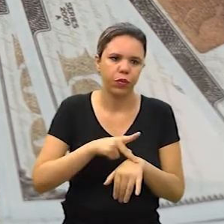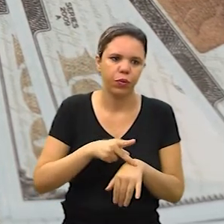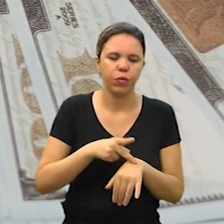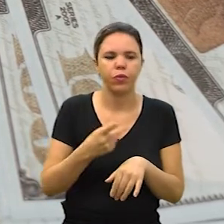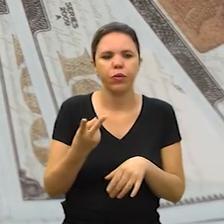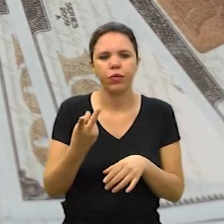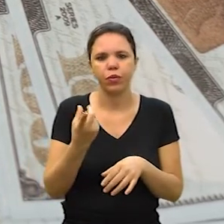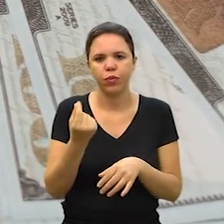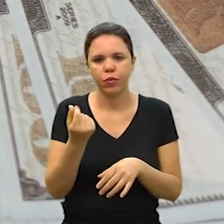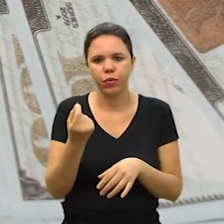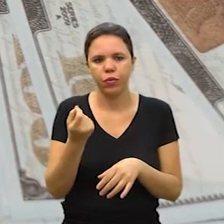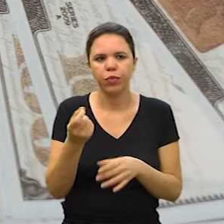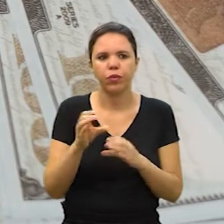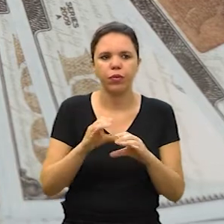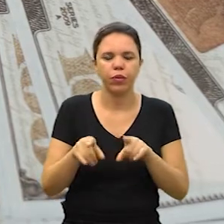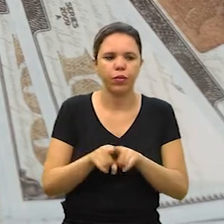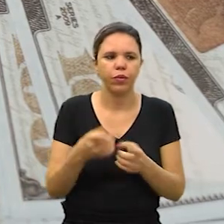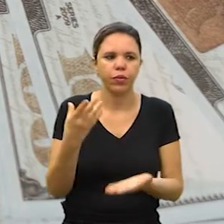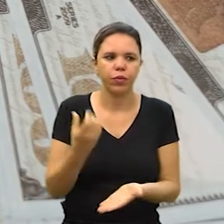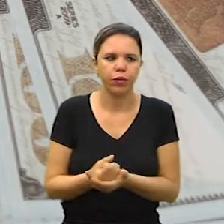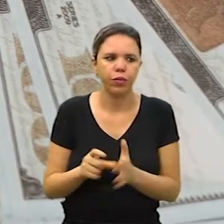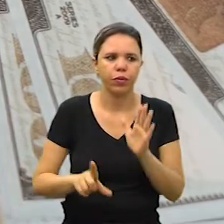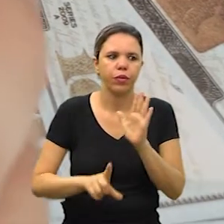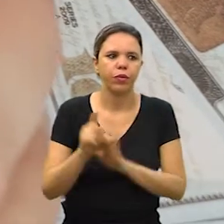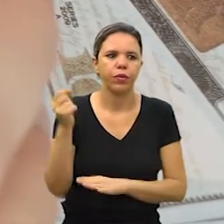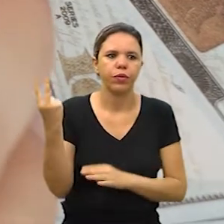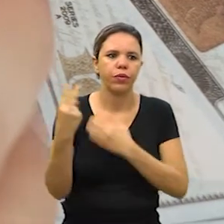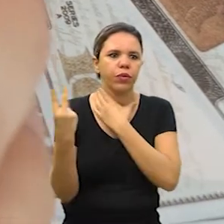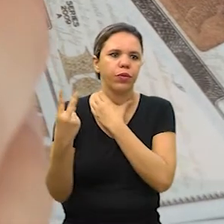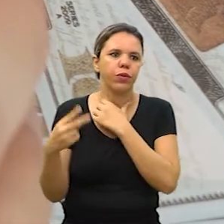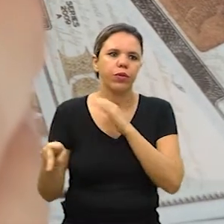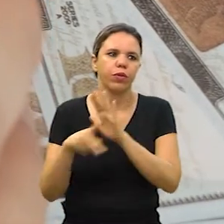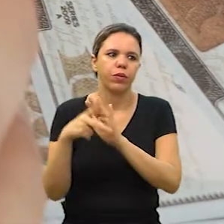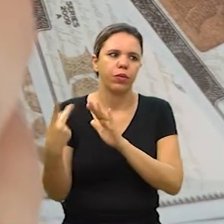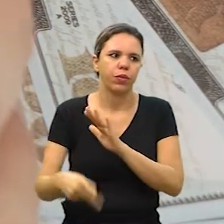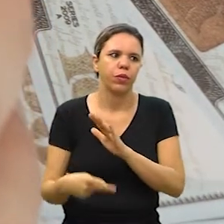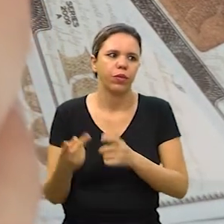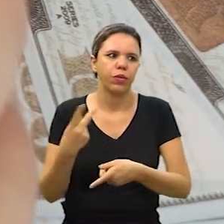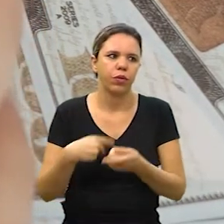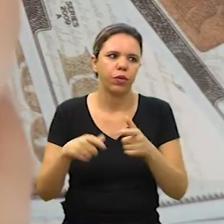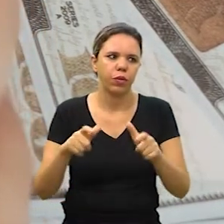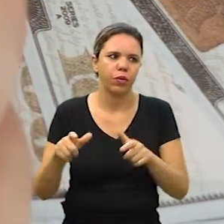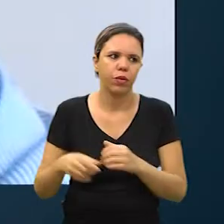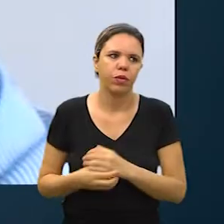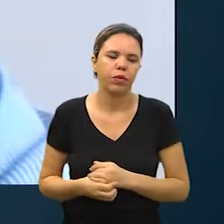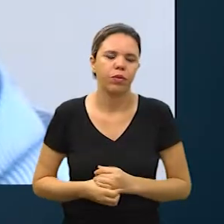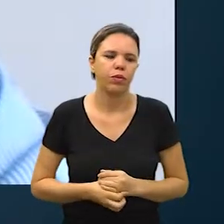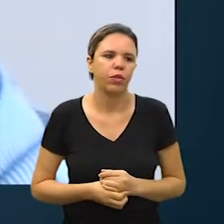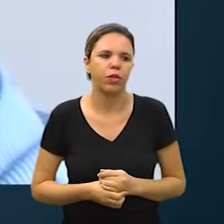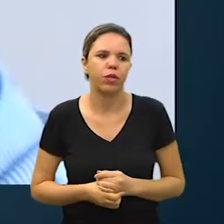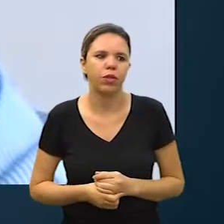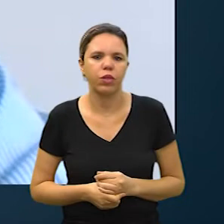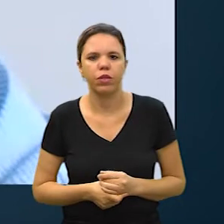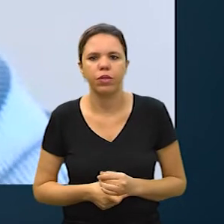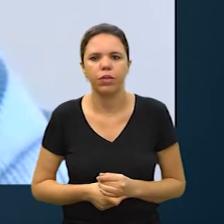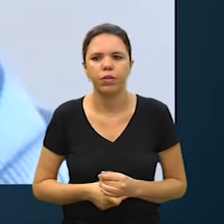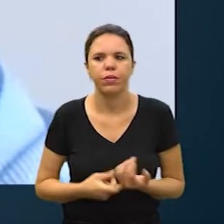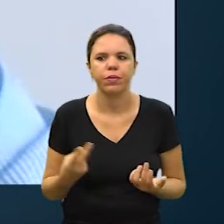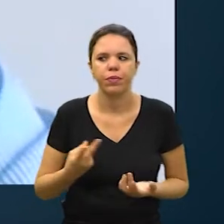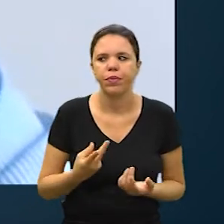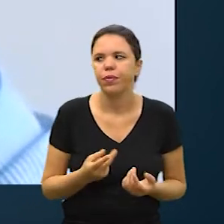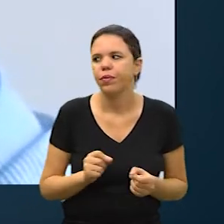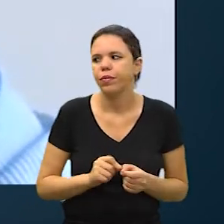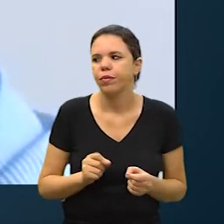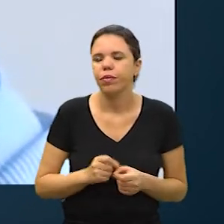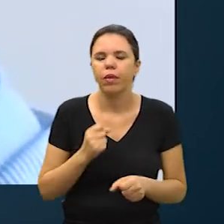de câmbio, né? E você vai receber e tem que precificar os seus preços com os preços locais, né? Então vai Sim. precificar,